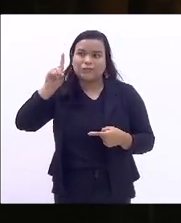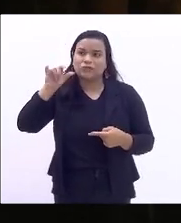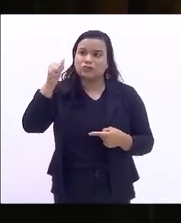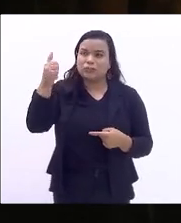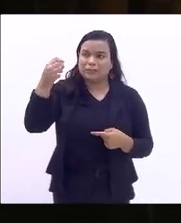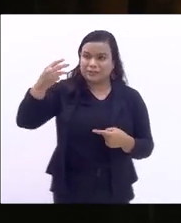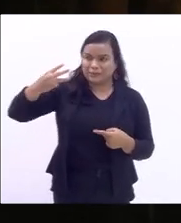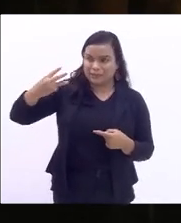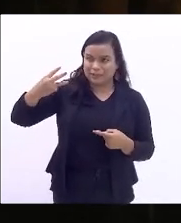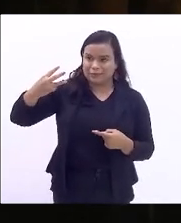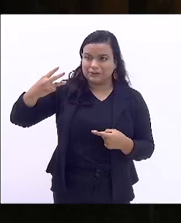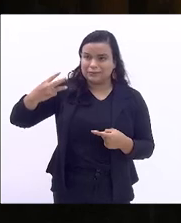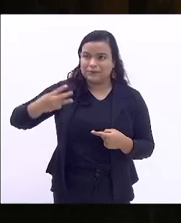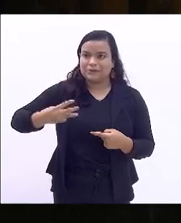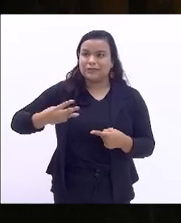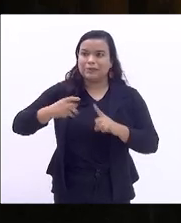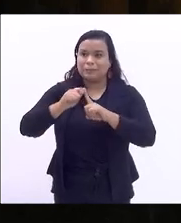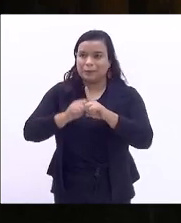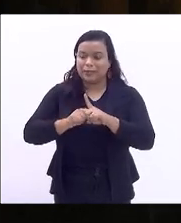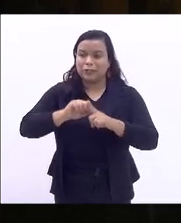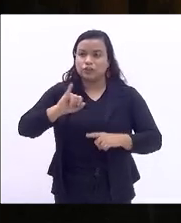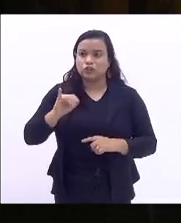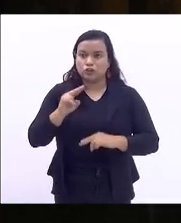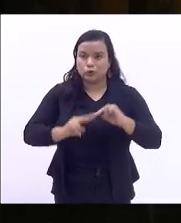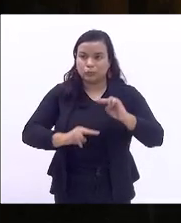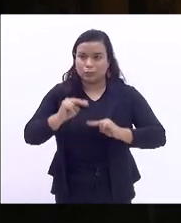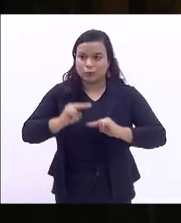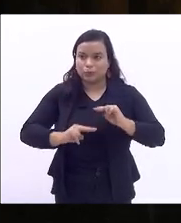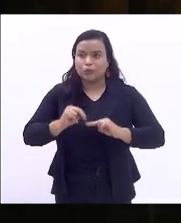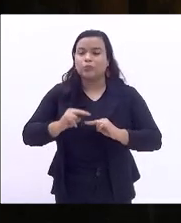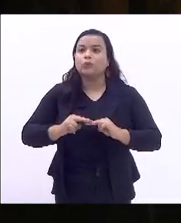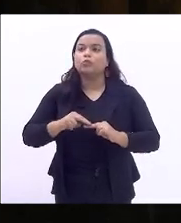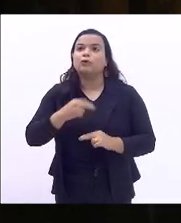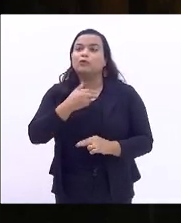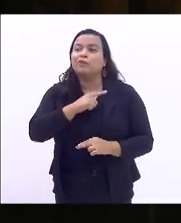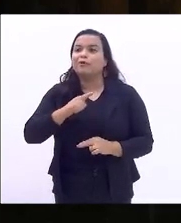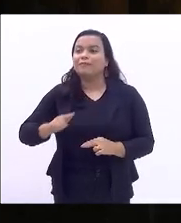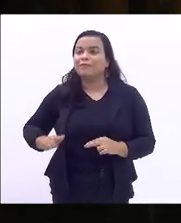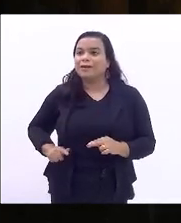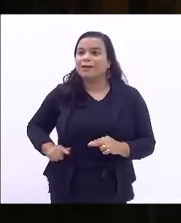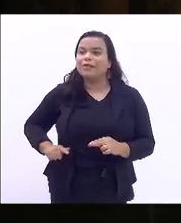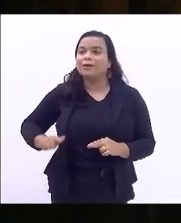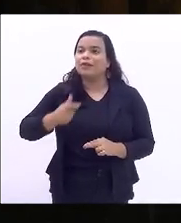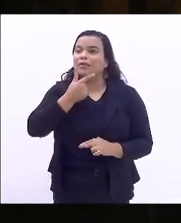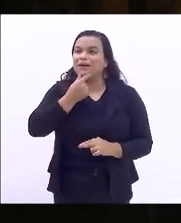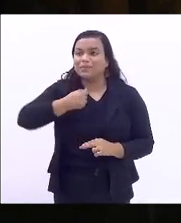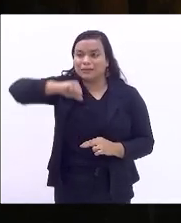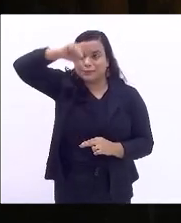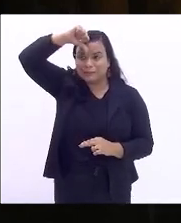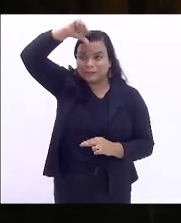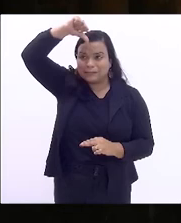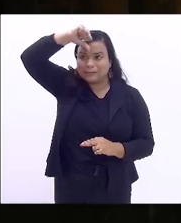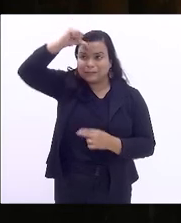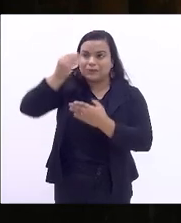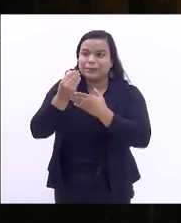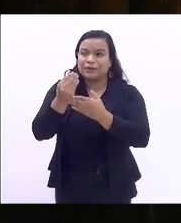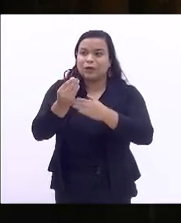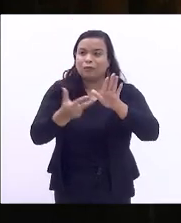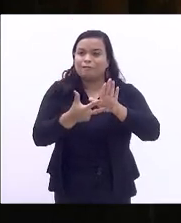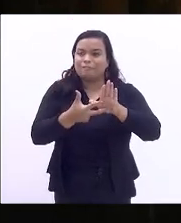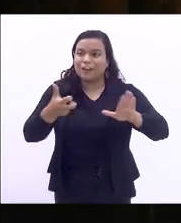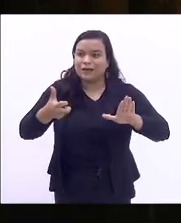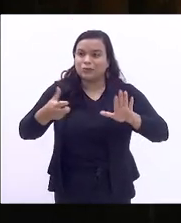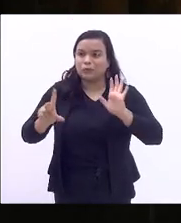dia Treze de Junho o governador Cláudio Castro ele vetou uma lei